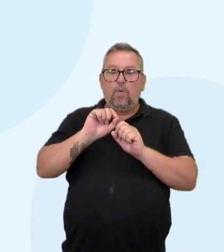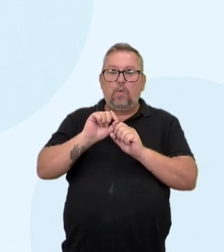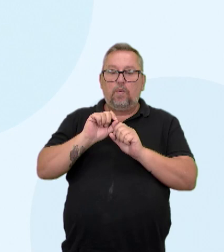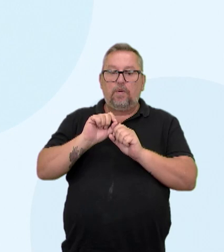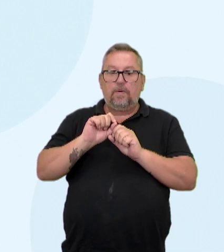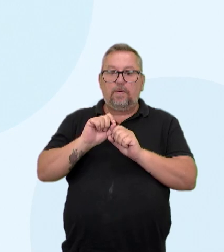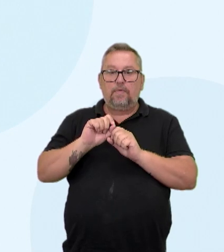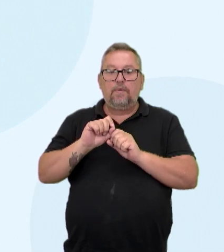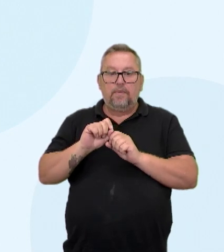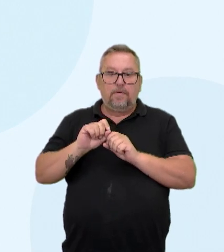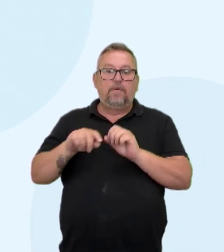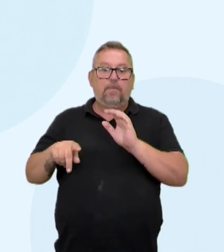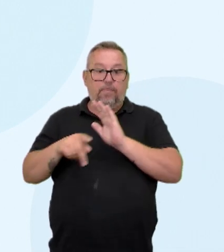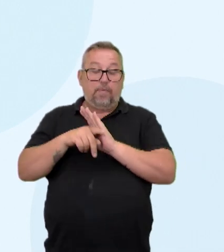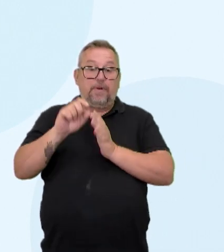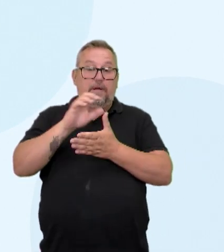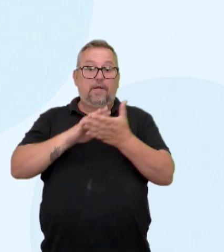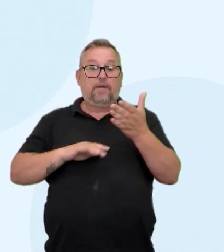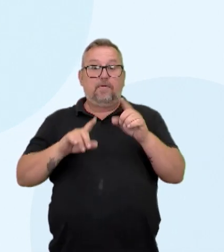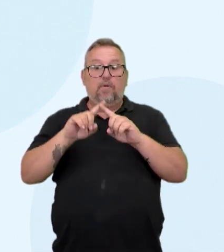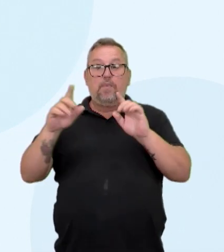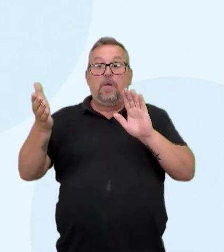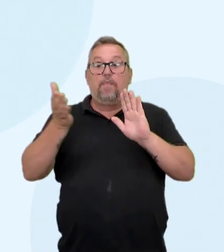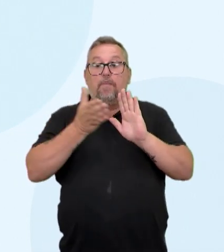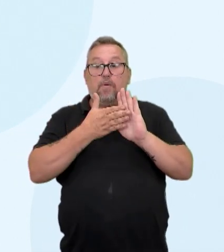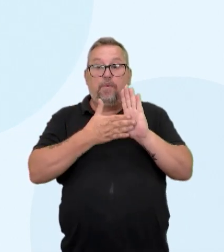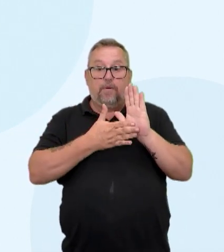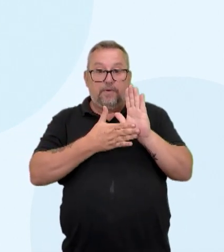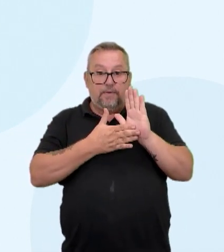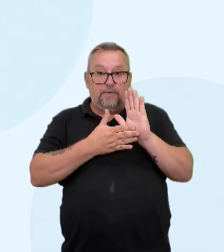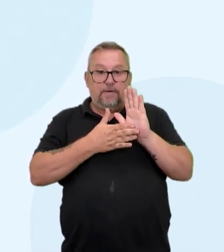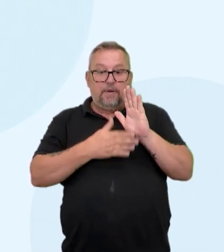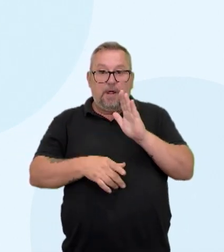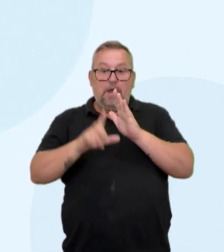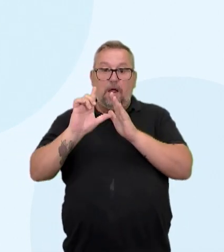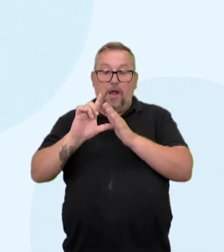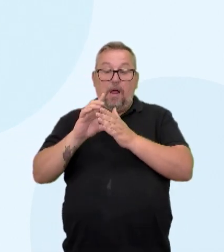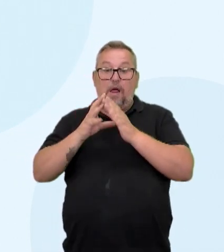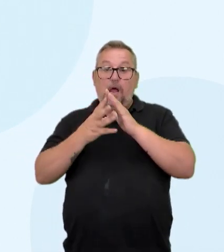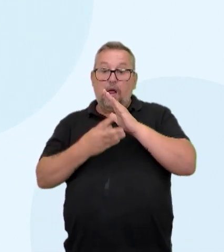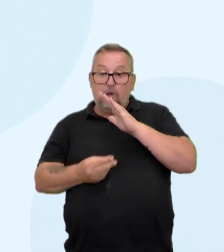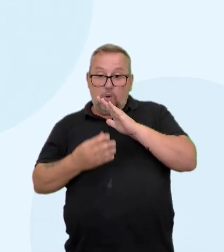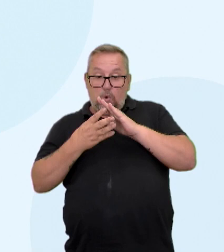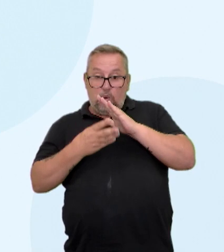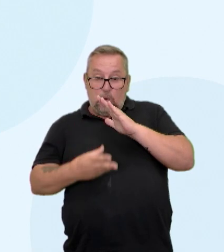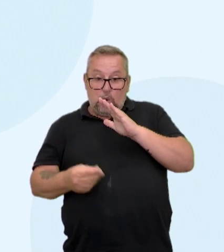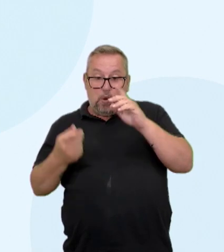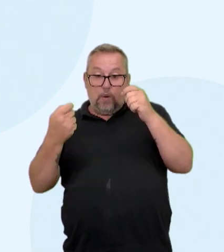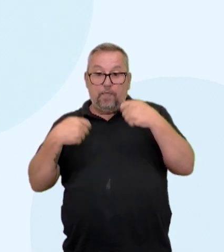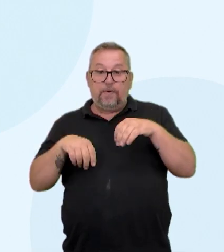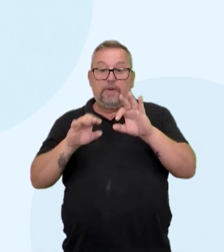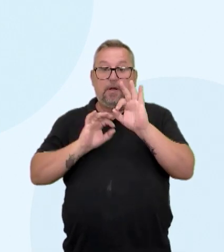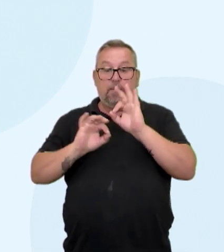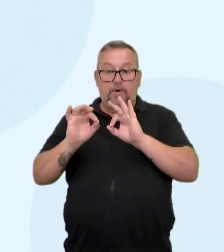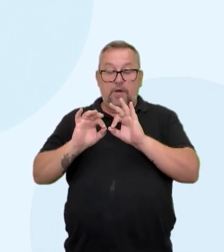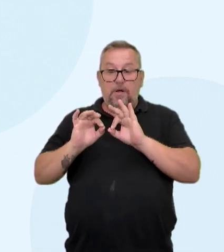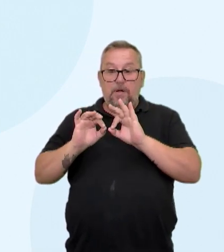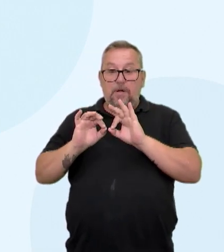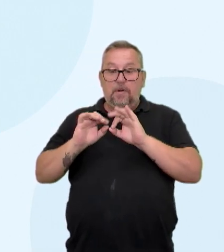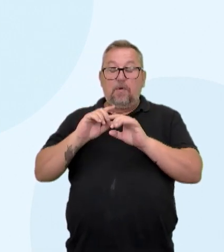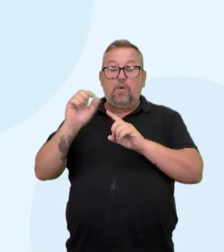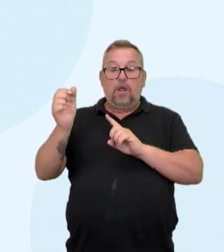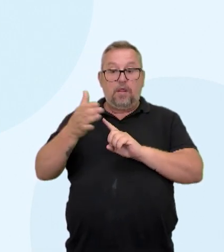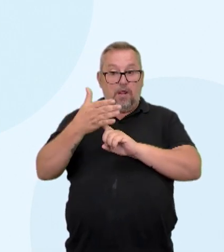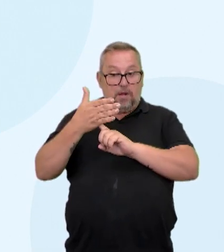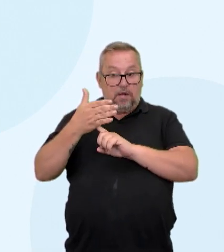estudantes, o percurso dessa atividade sobre a questão proposta. Antes de gravar o áudio, e a questão proposta é essa, como a